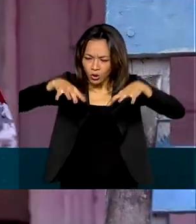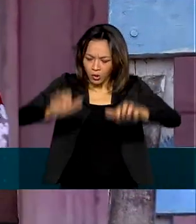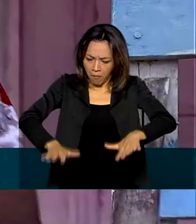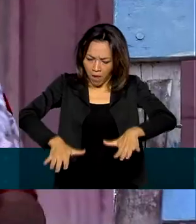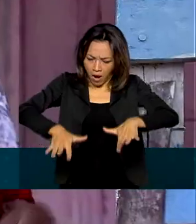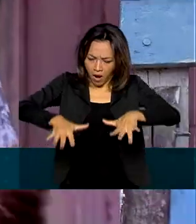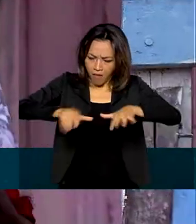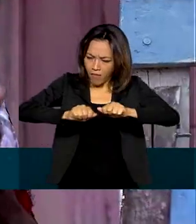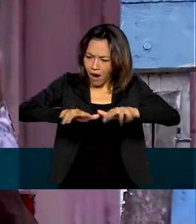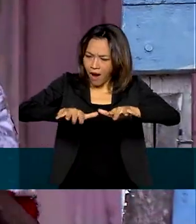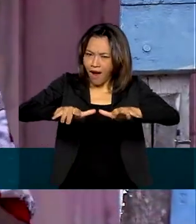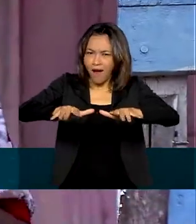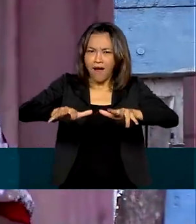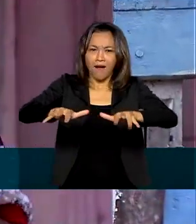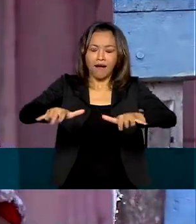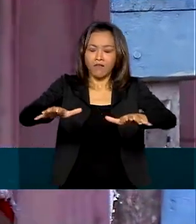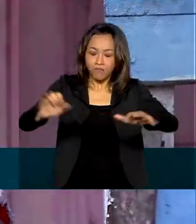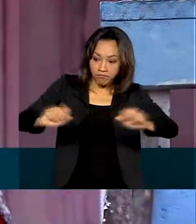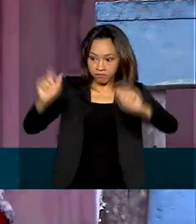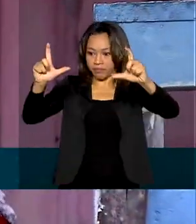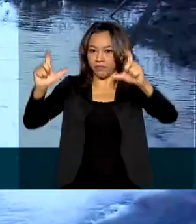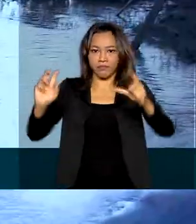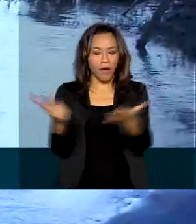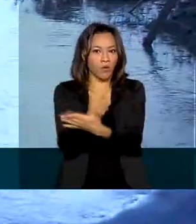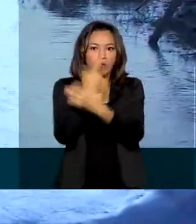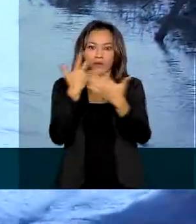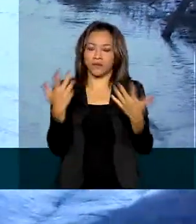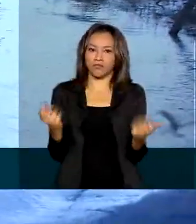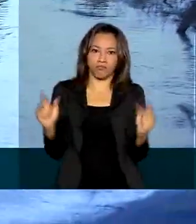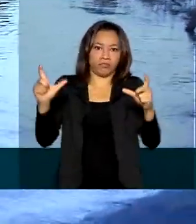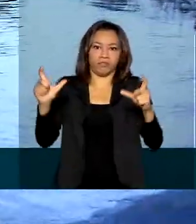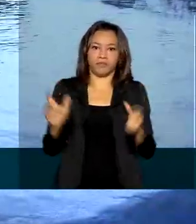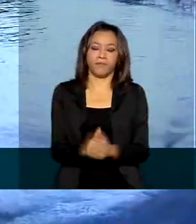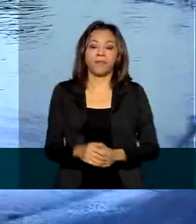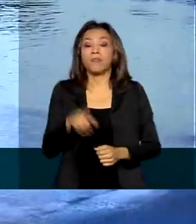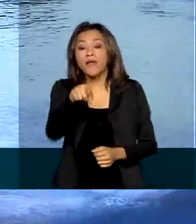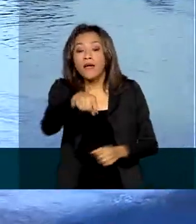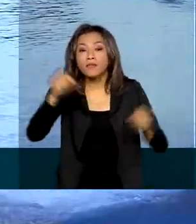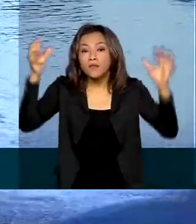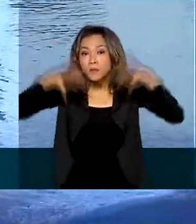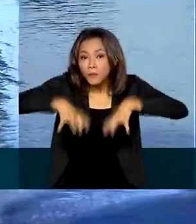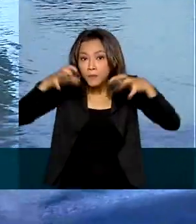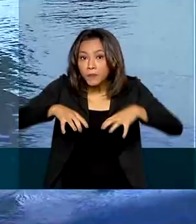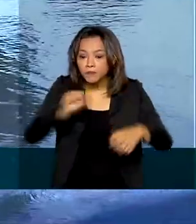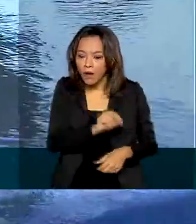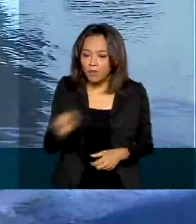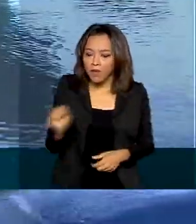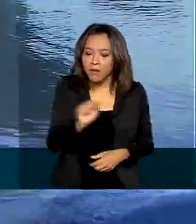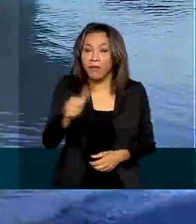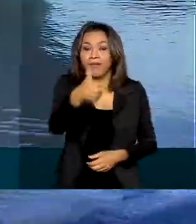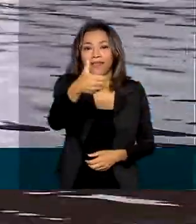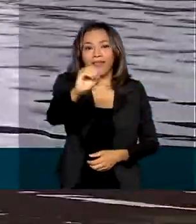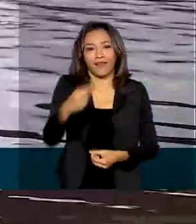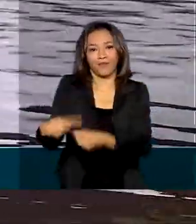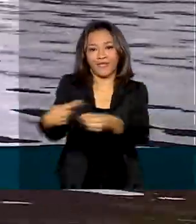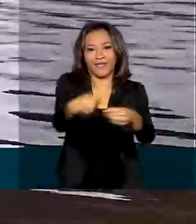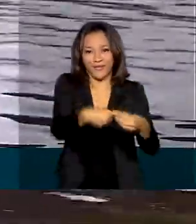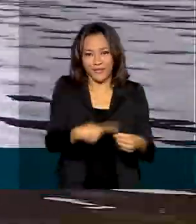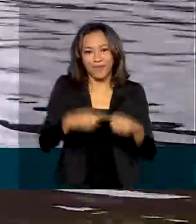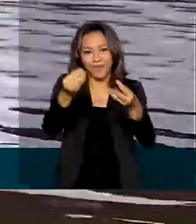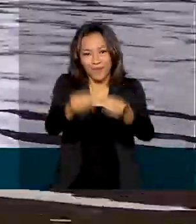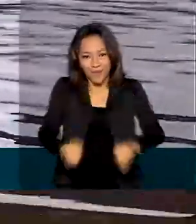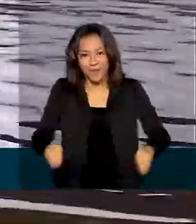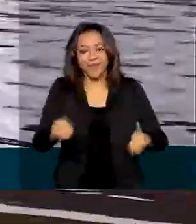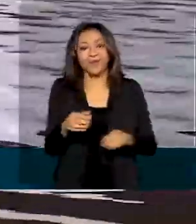ali, aí já encheu aqui tudo, mas foi de repente mesmo que chegou. As enchentes afetam 10 dos 22 municípios do Acre. Pelo